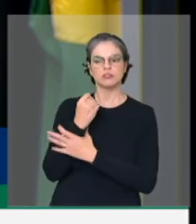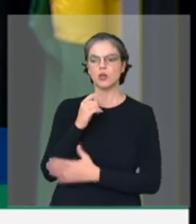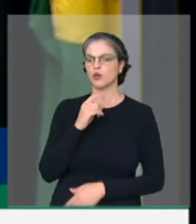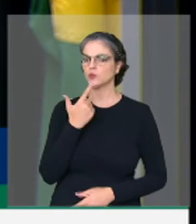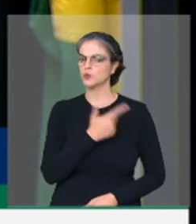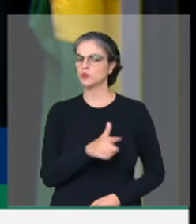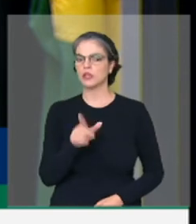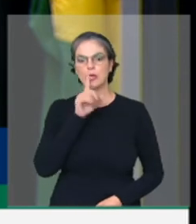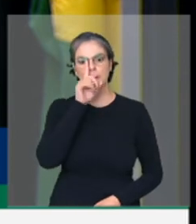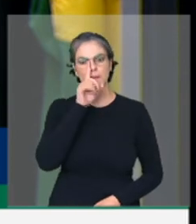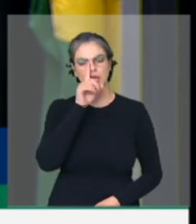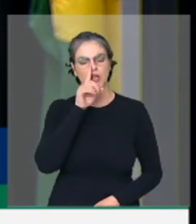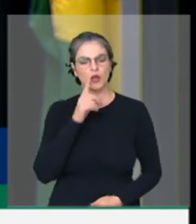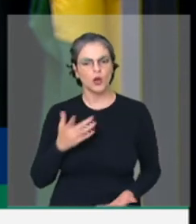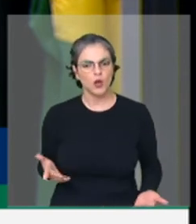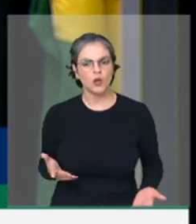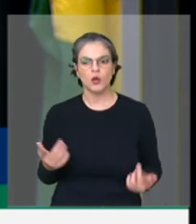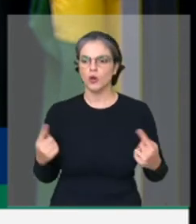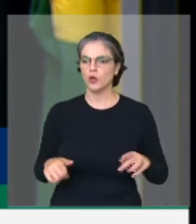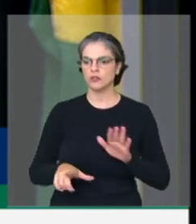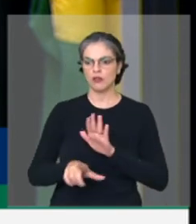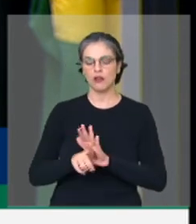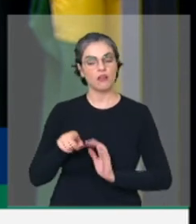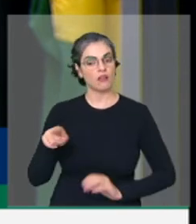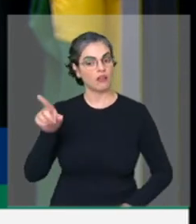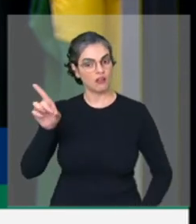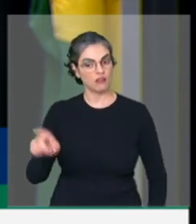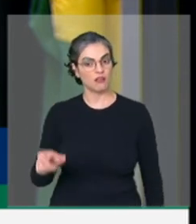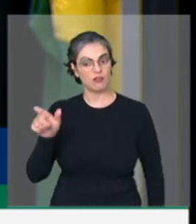STF, praticada pelo deputado federal com a